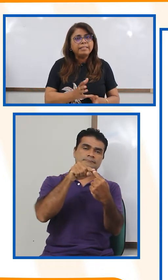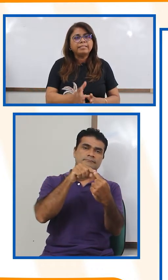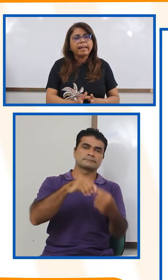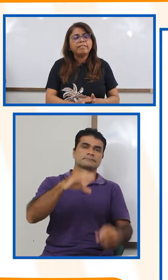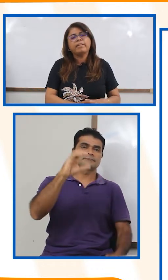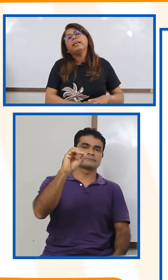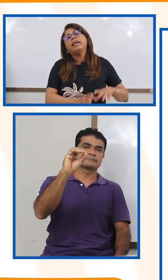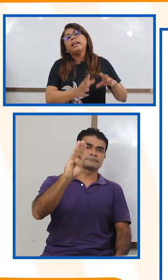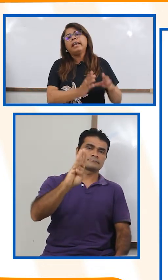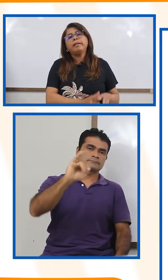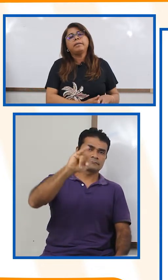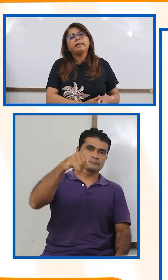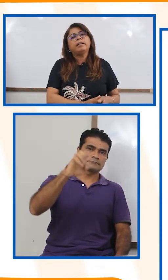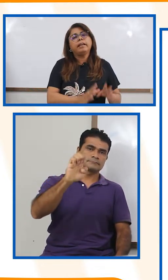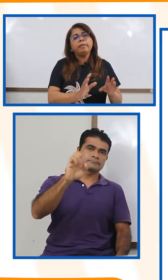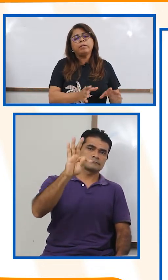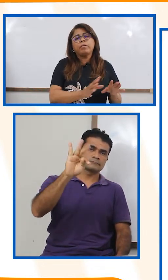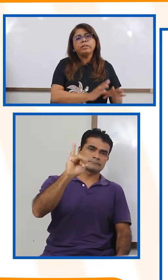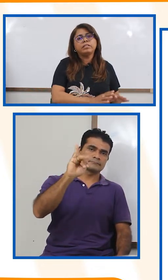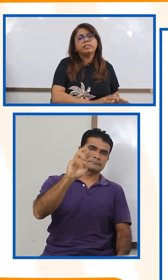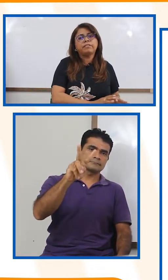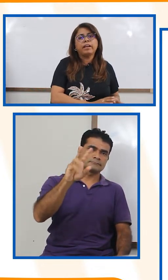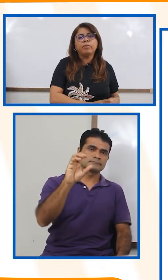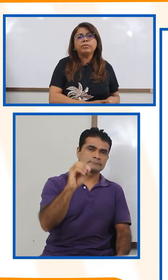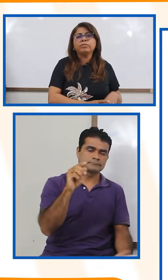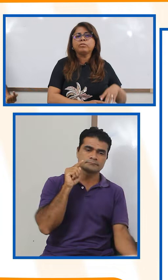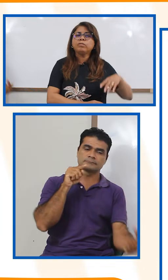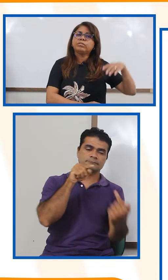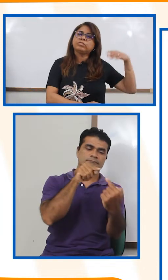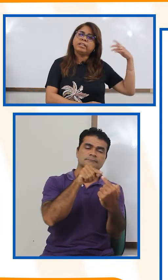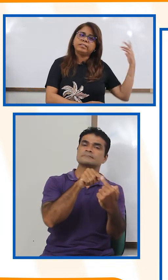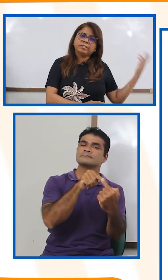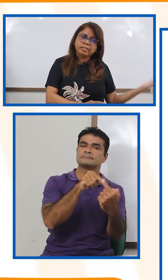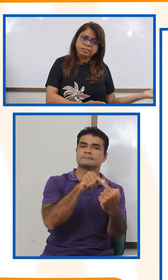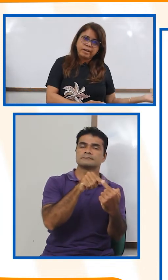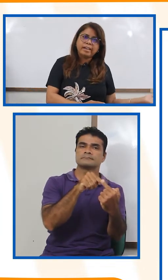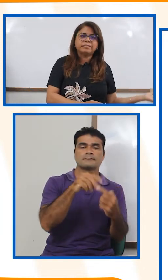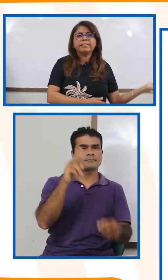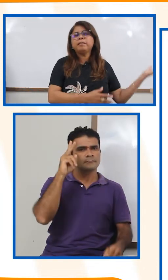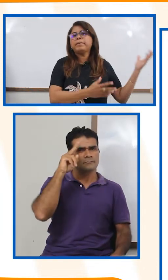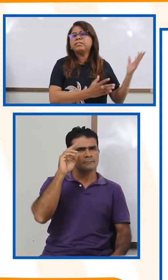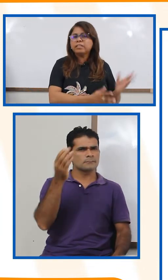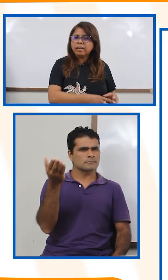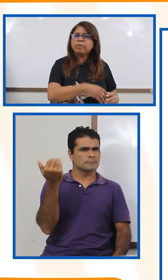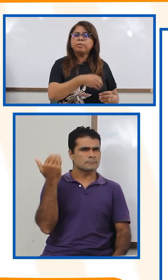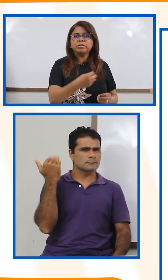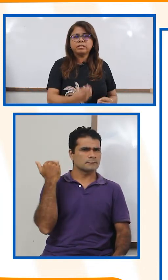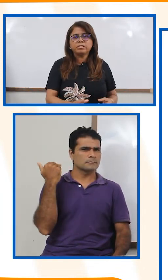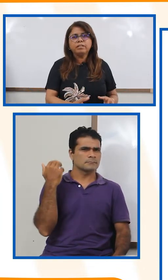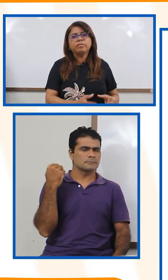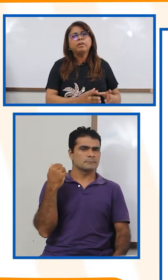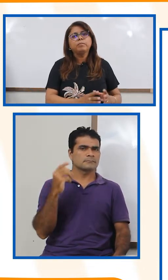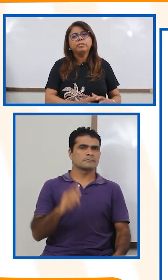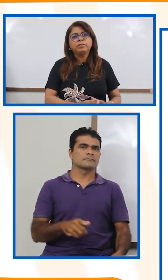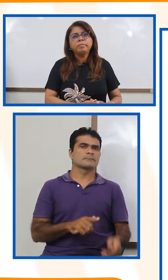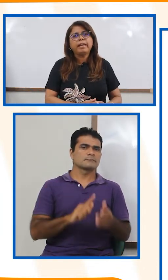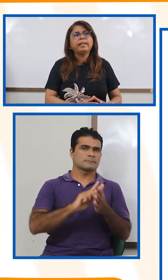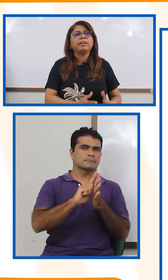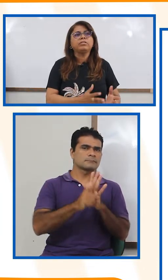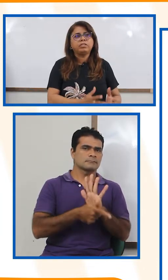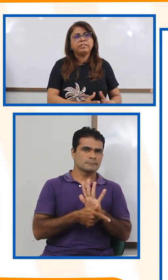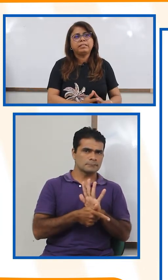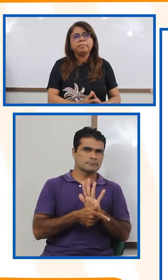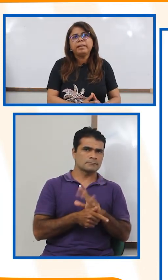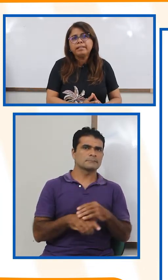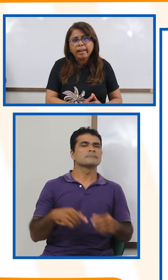que, que ele serve. Lembra quando a gente falou dos outros gêneros textuais, sempre tinha um objetivo? Muito bem,